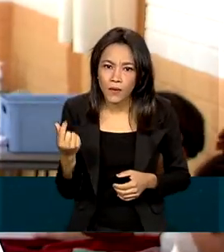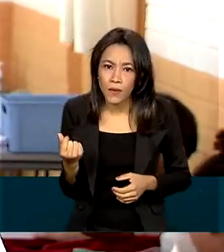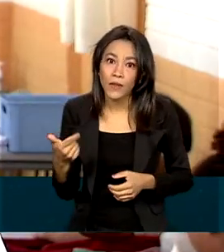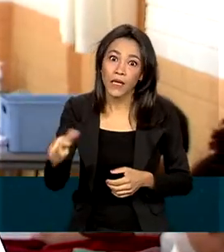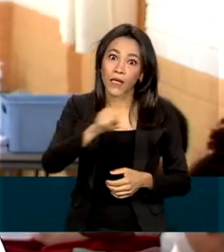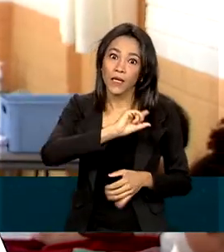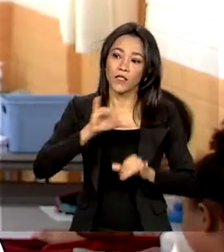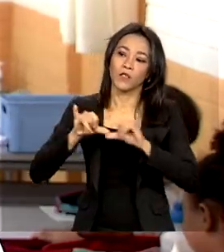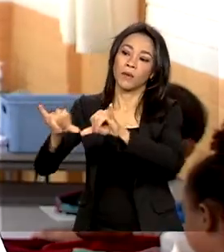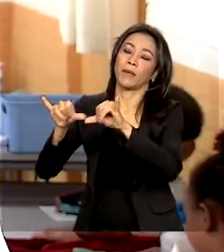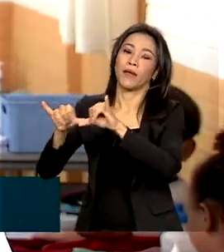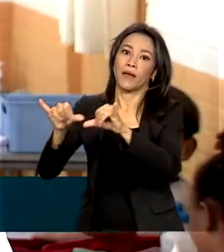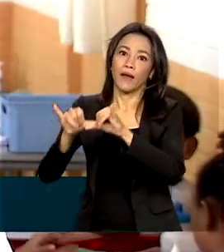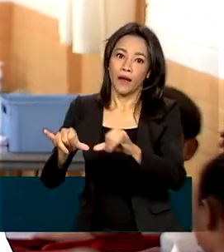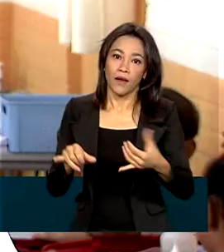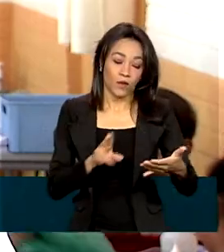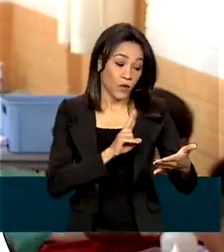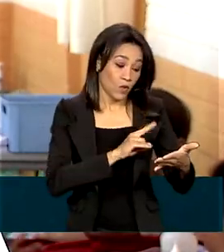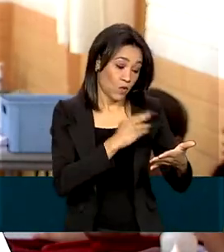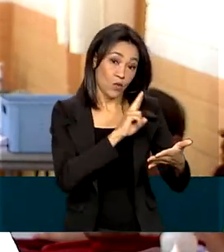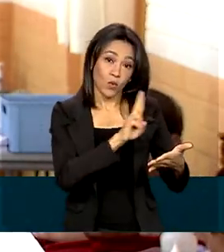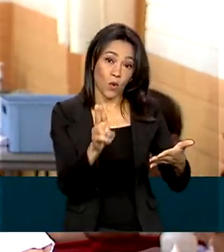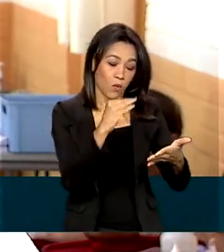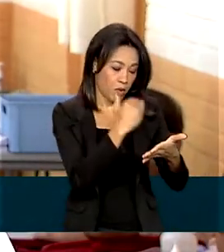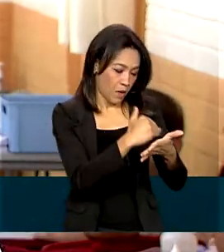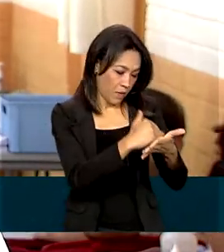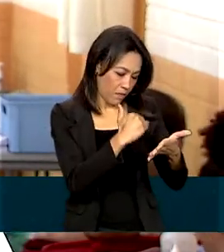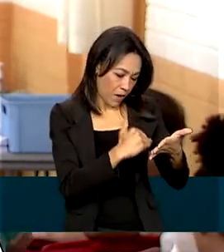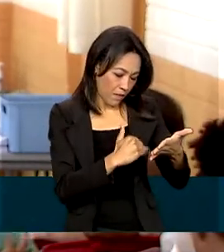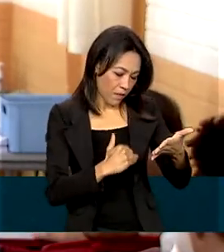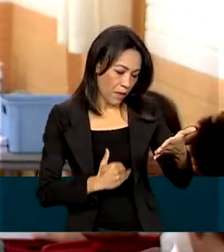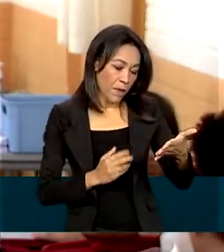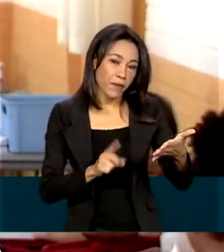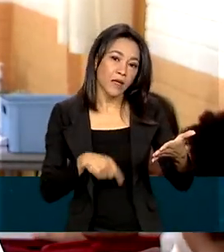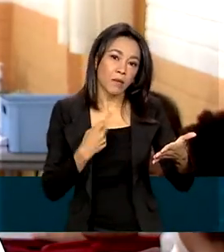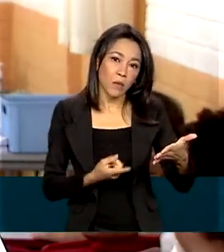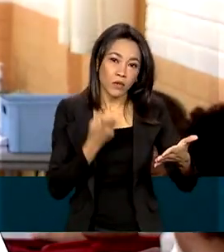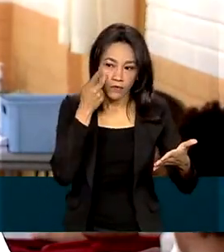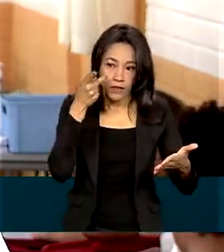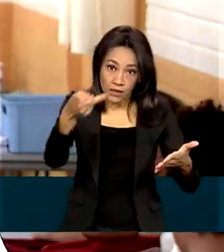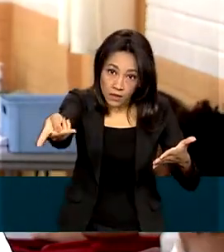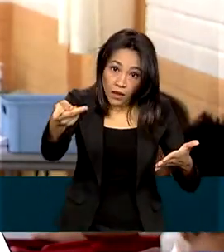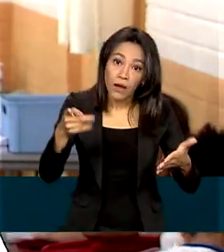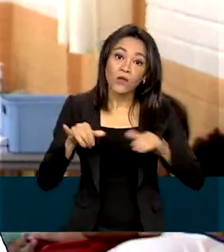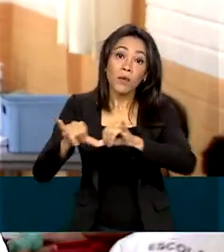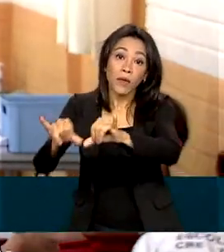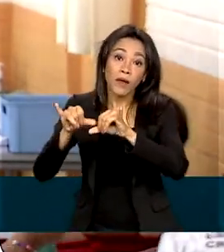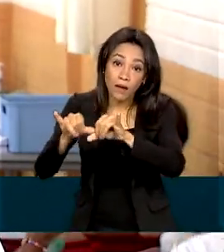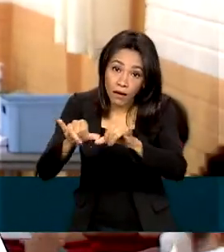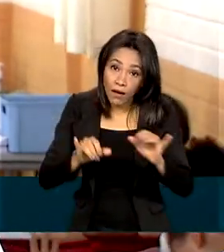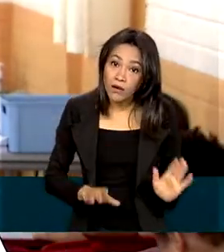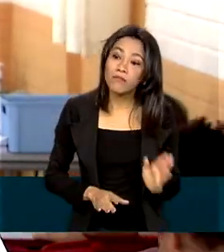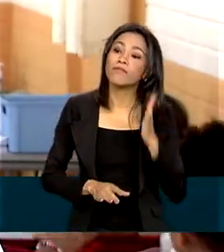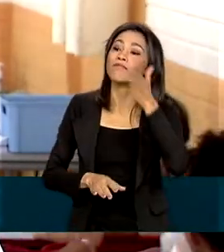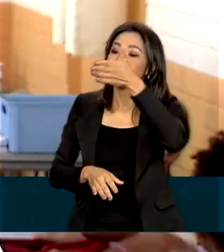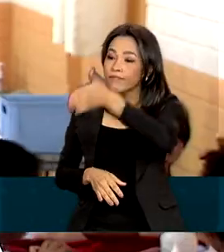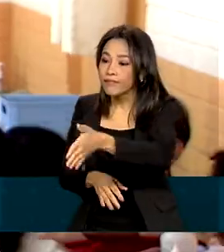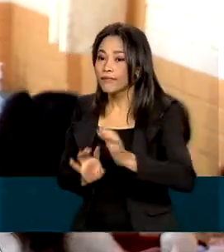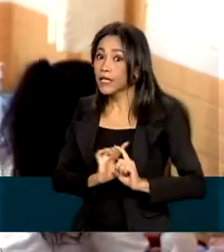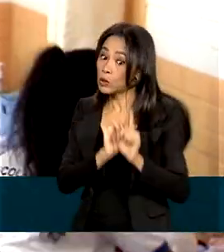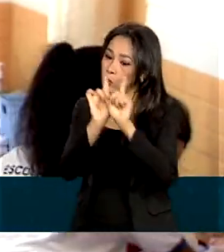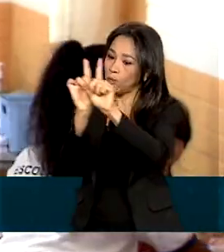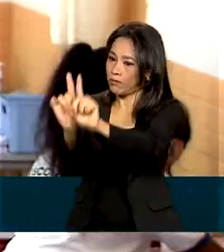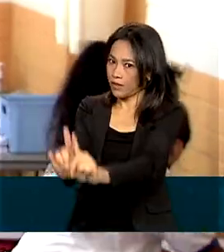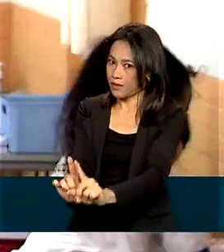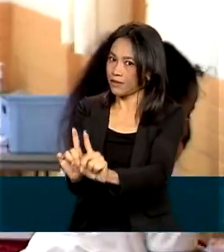no mercado, fazer uma lista. Depois eles fizeram uma visitação no mercado e depois, em duplas, eles